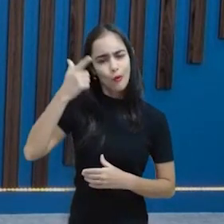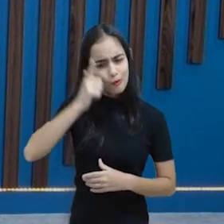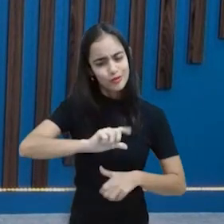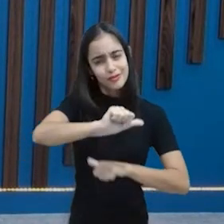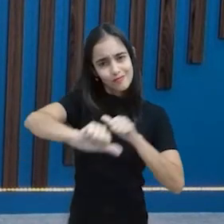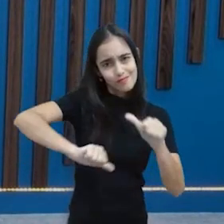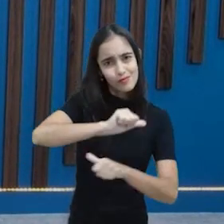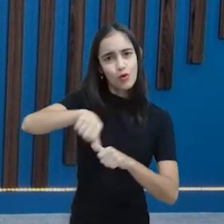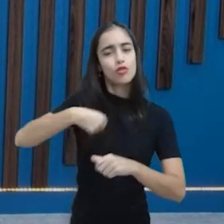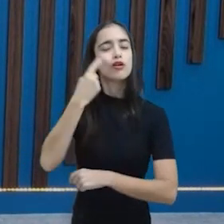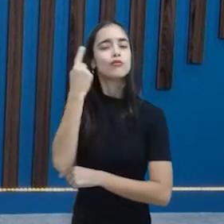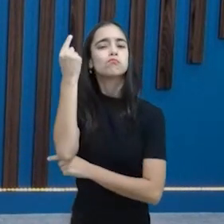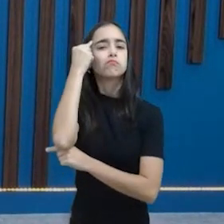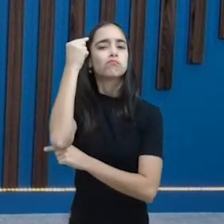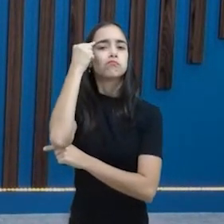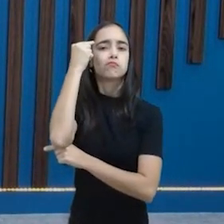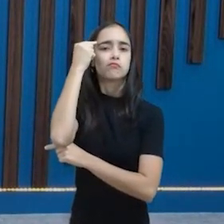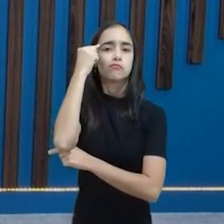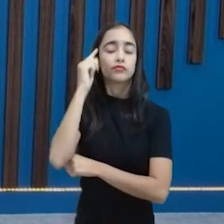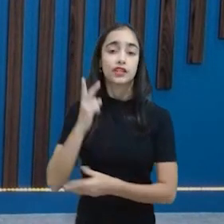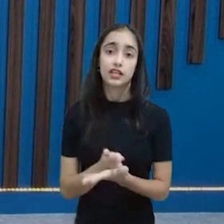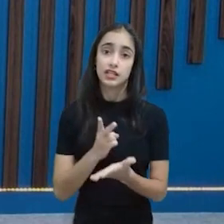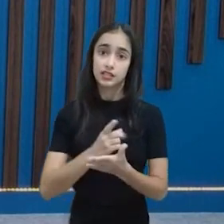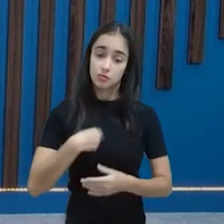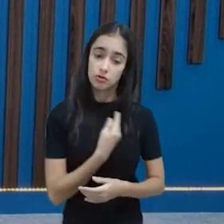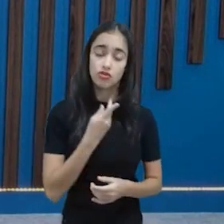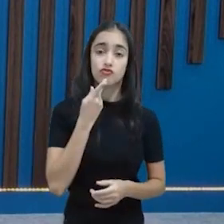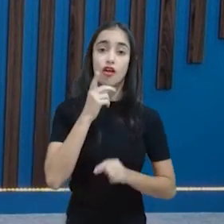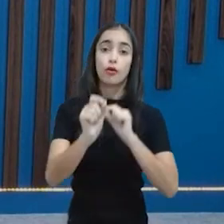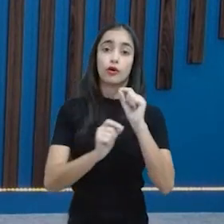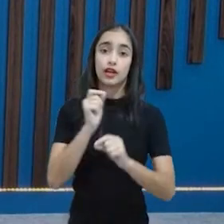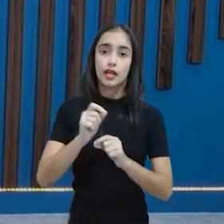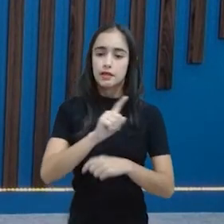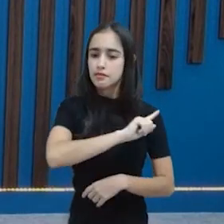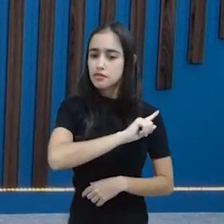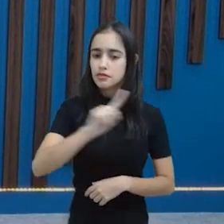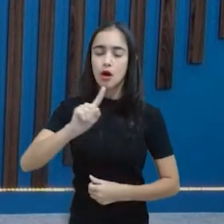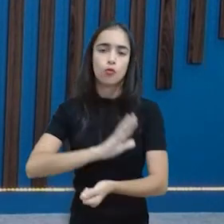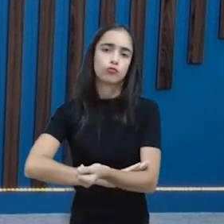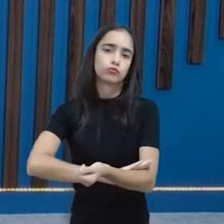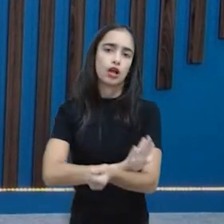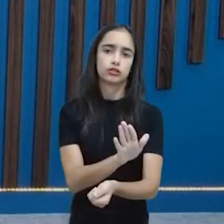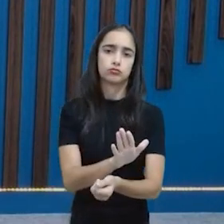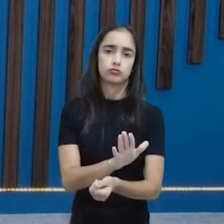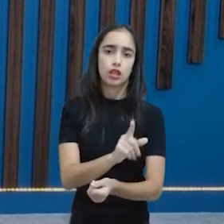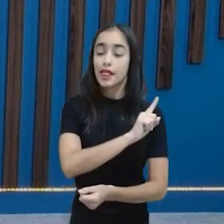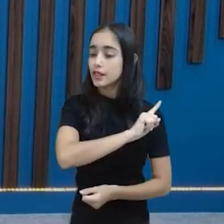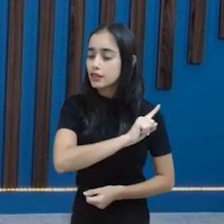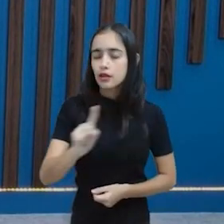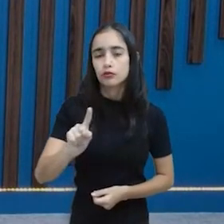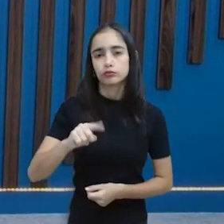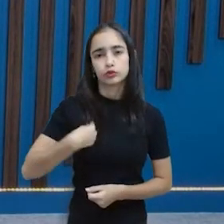e a gente sempre diz não ao racismo, né, não dá mais, a gente não dá mais